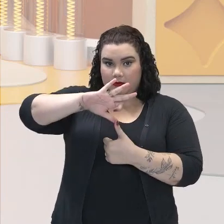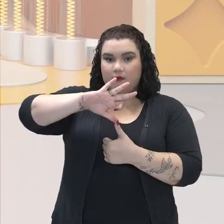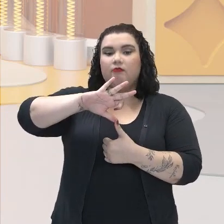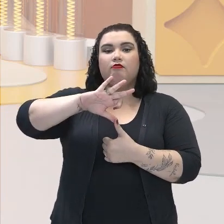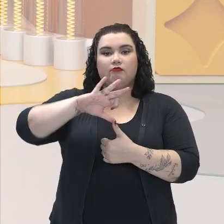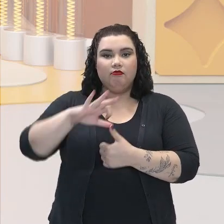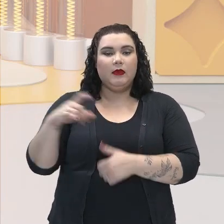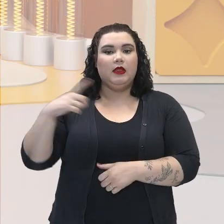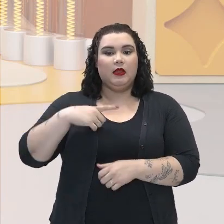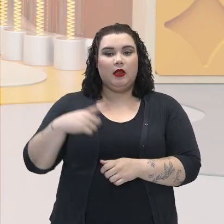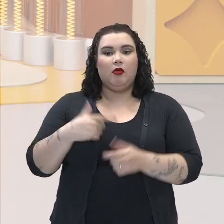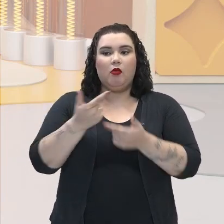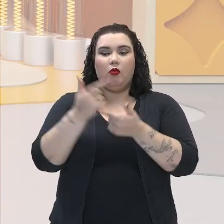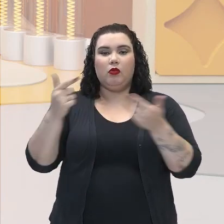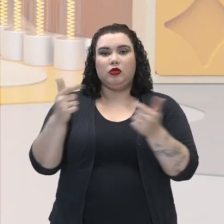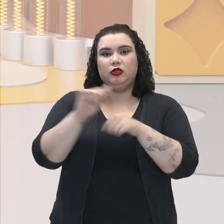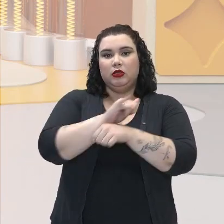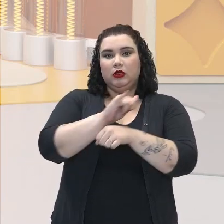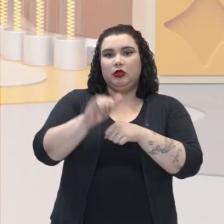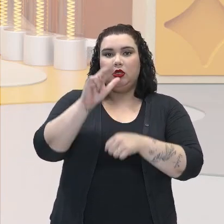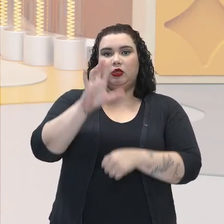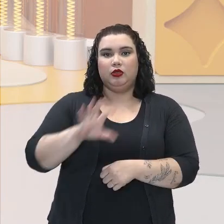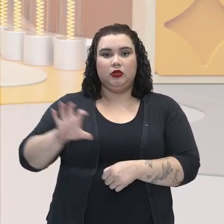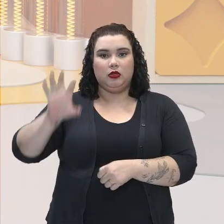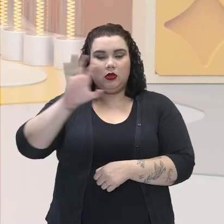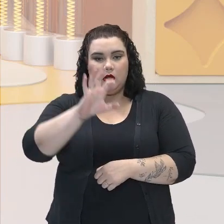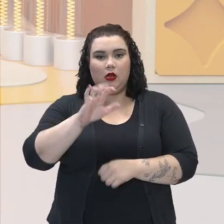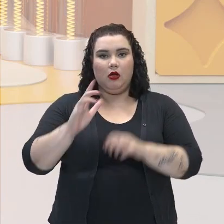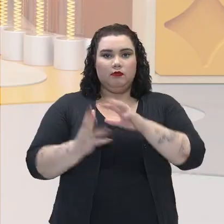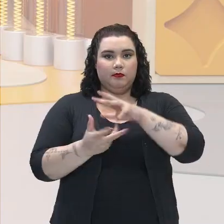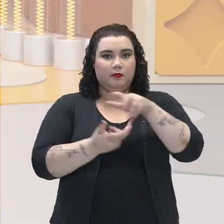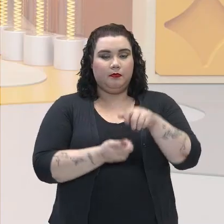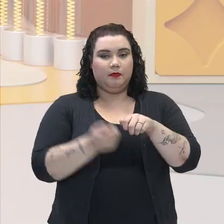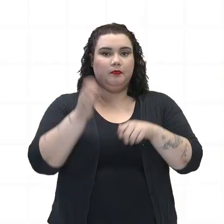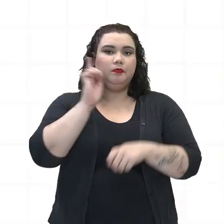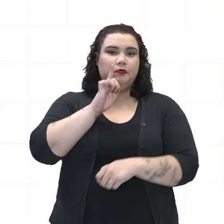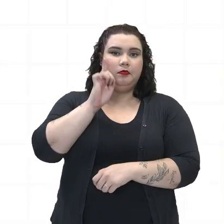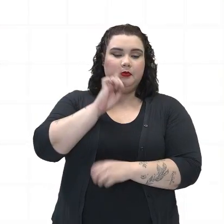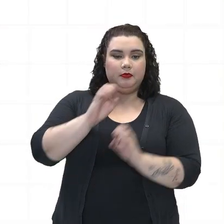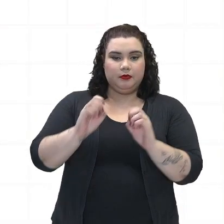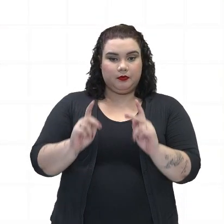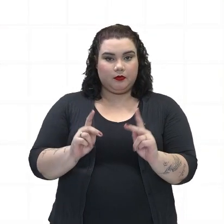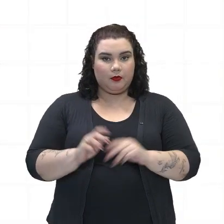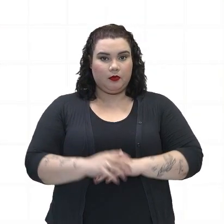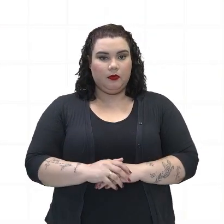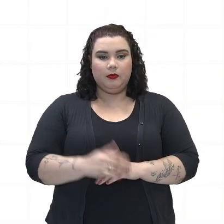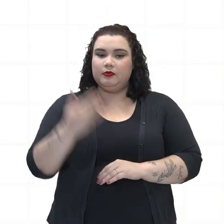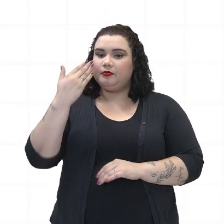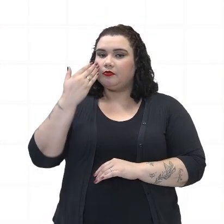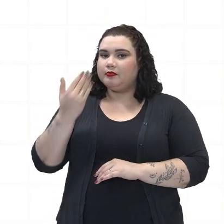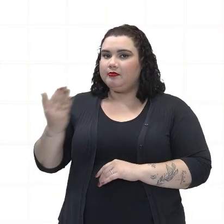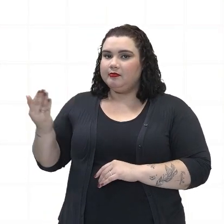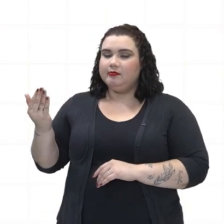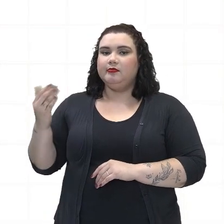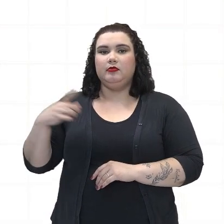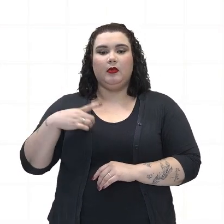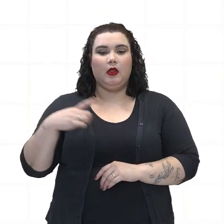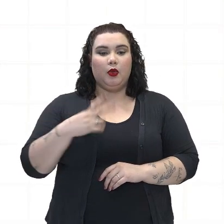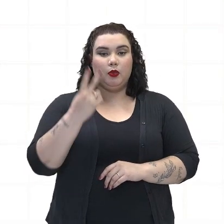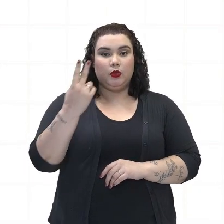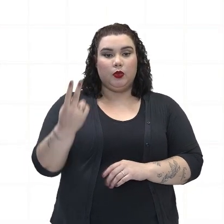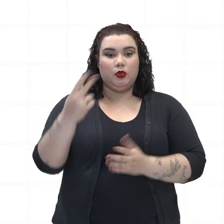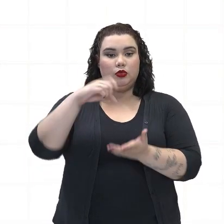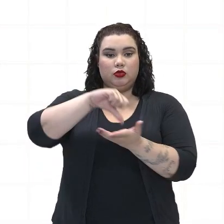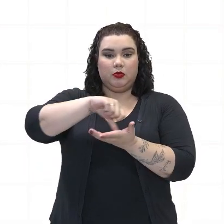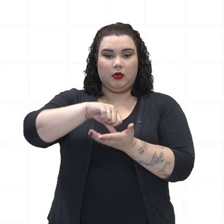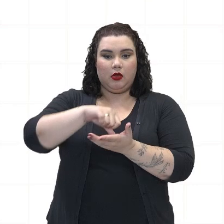outras formas de regionalizar o continente americano, conforme a gente vai ver neste momento. Acompanhem comigo. Observem aqui que nós temos dois mapas